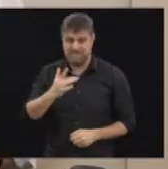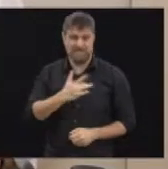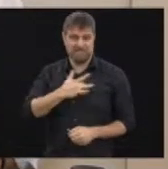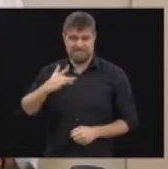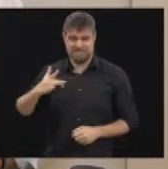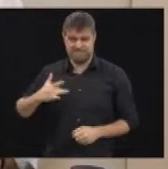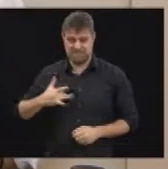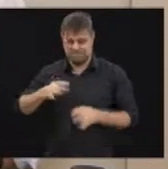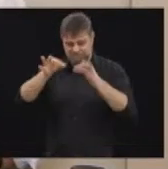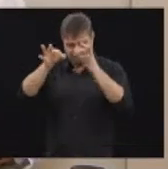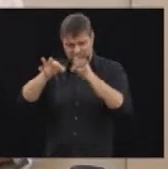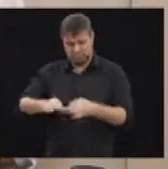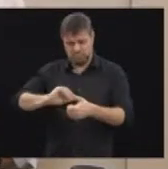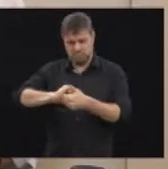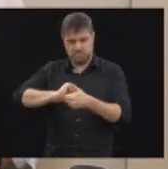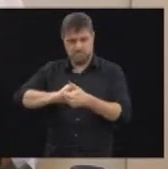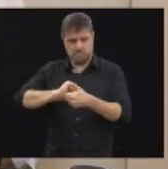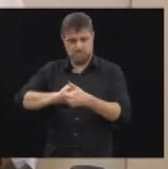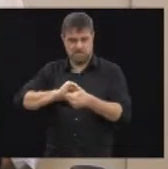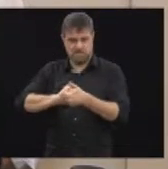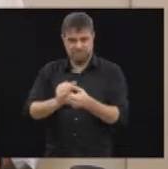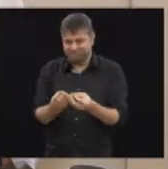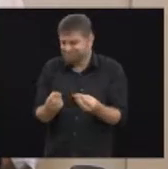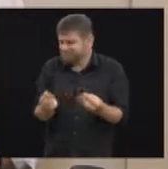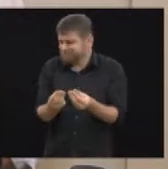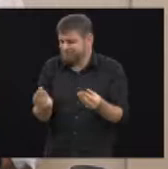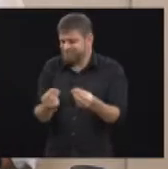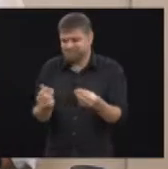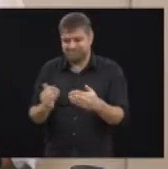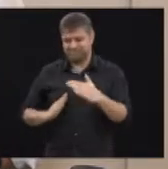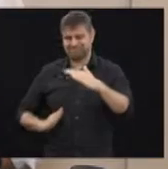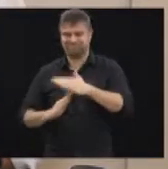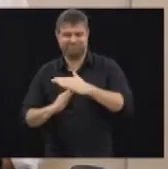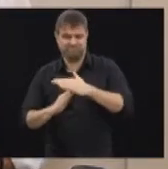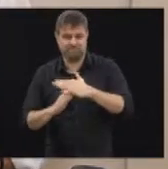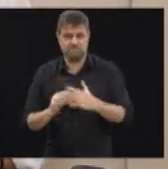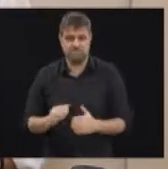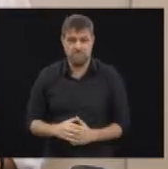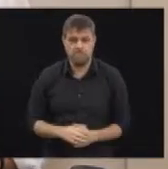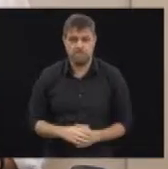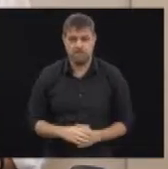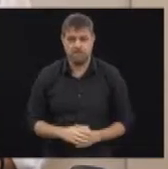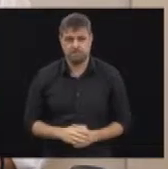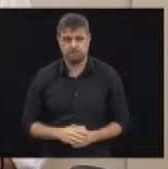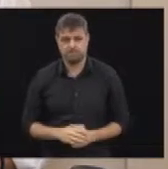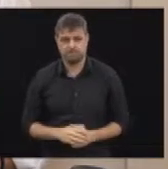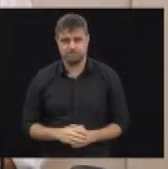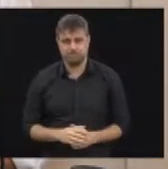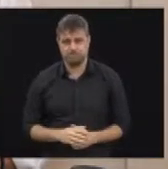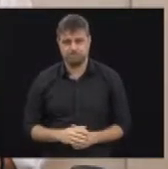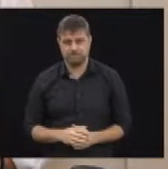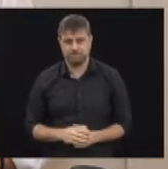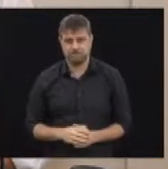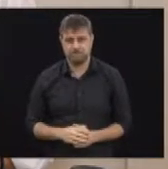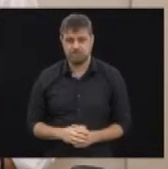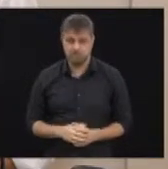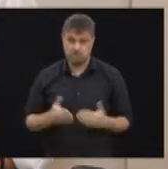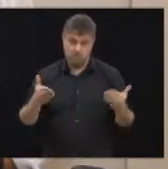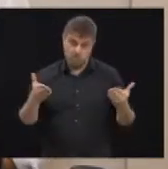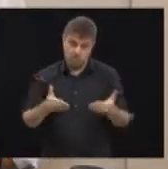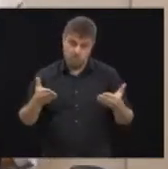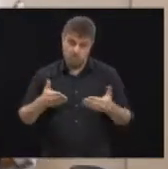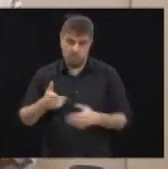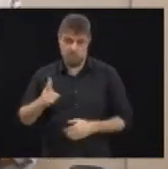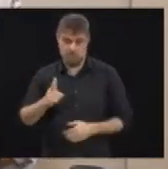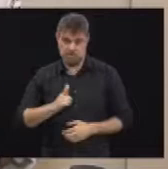uma saúde de qualidade. Limita demais. Quer dizer,